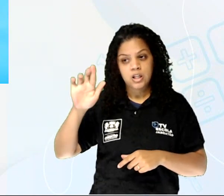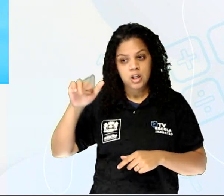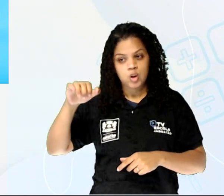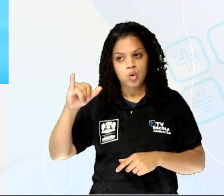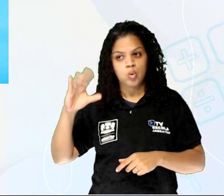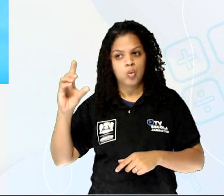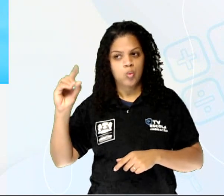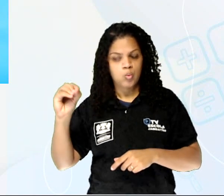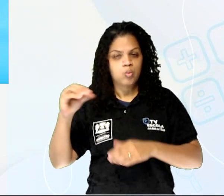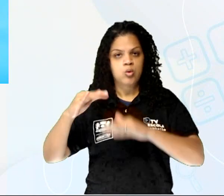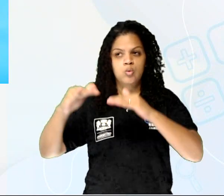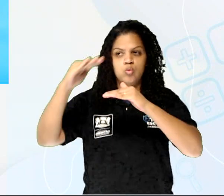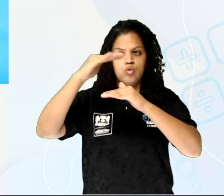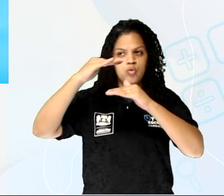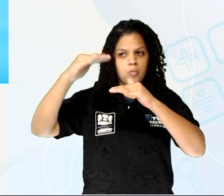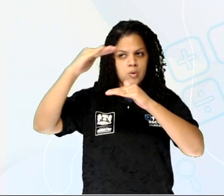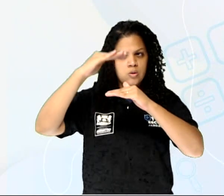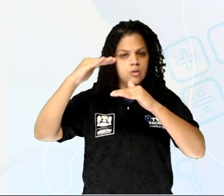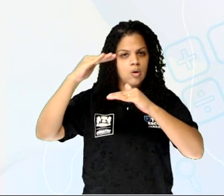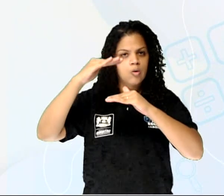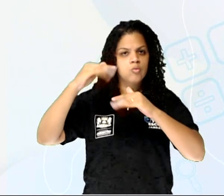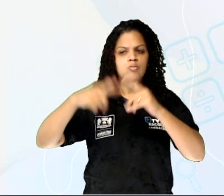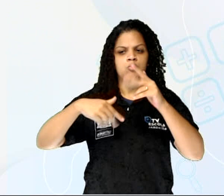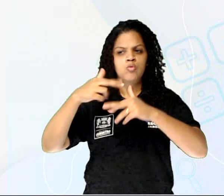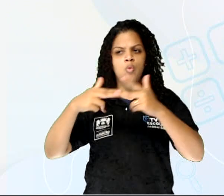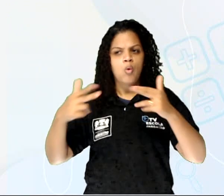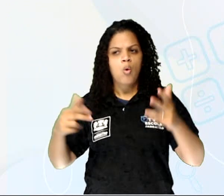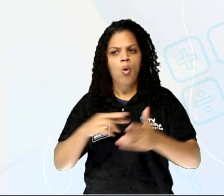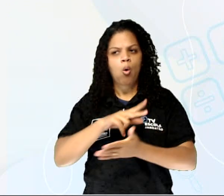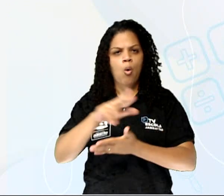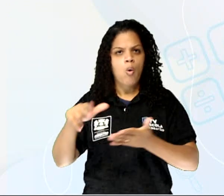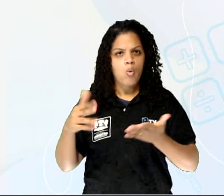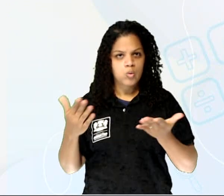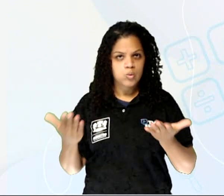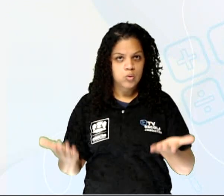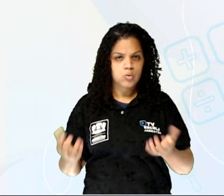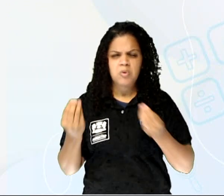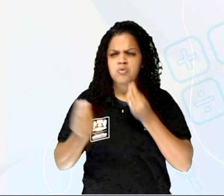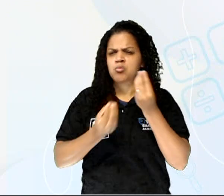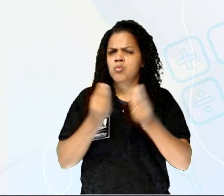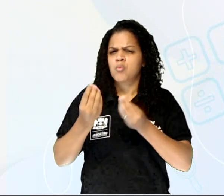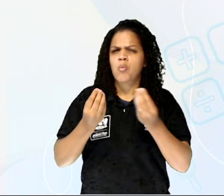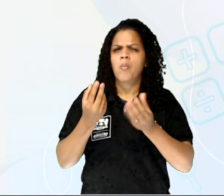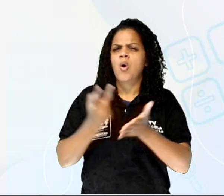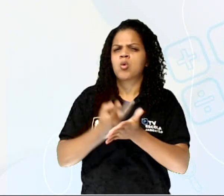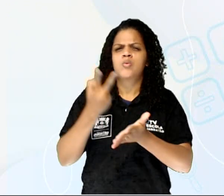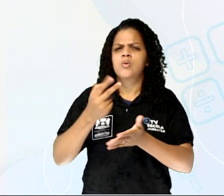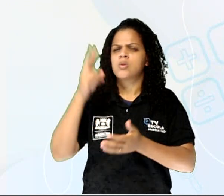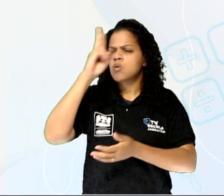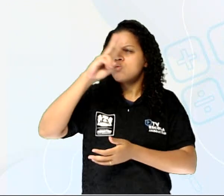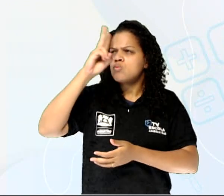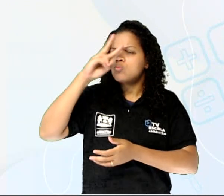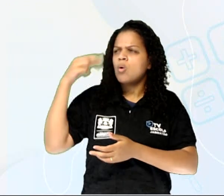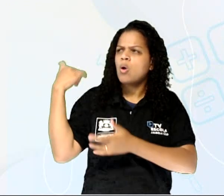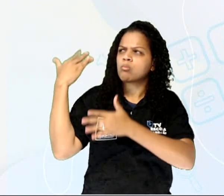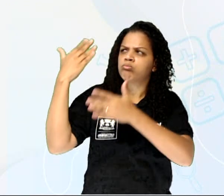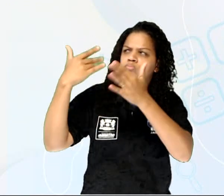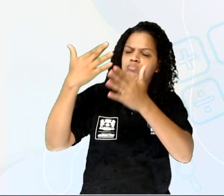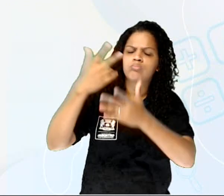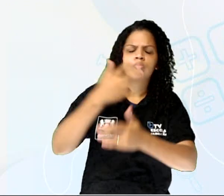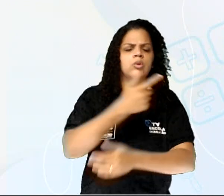e estabilizantes. Mas como se deu a história da vacina? Qual foi a primeira